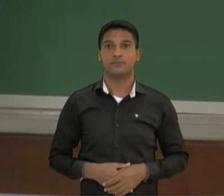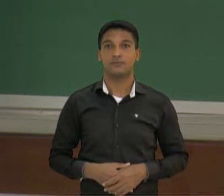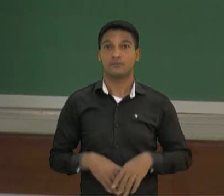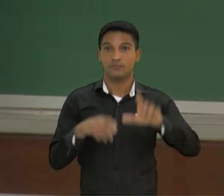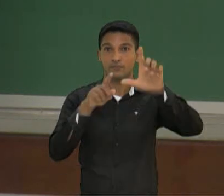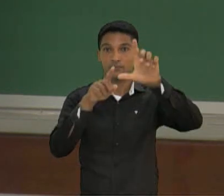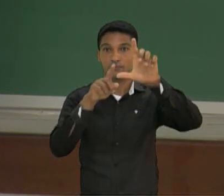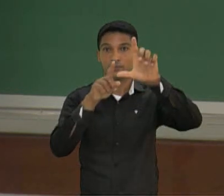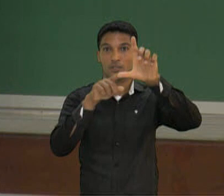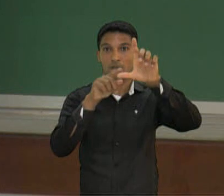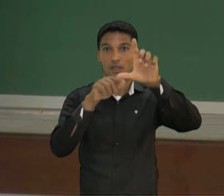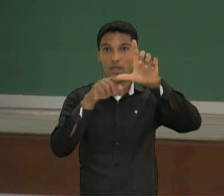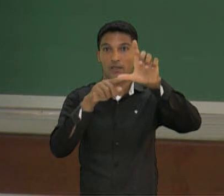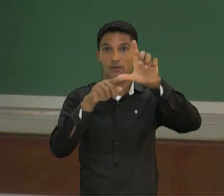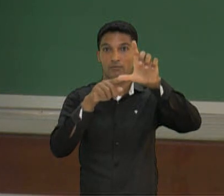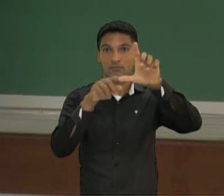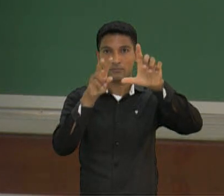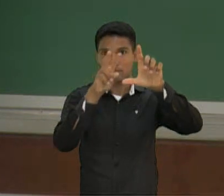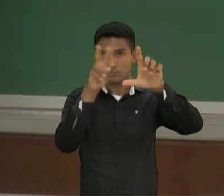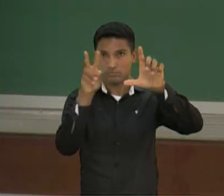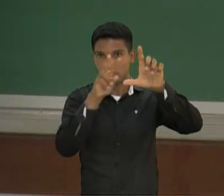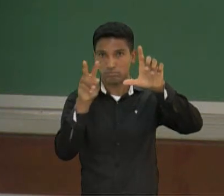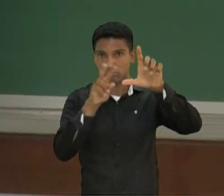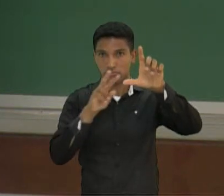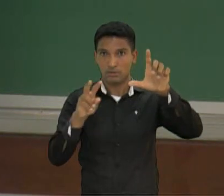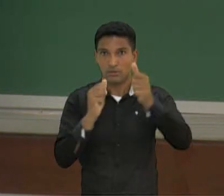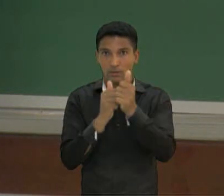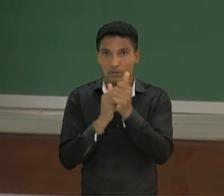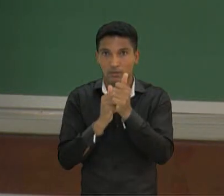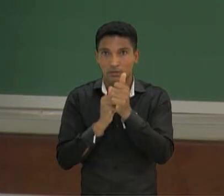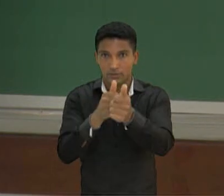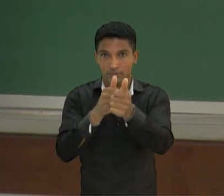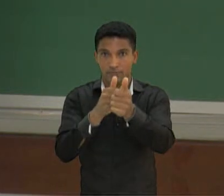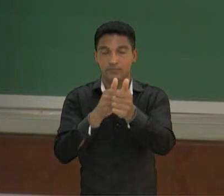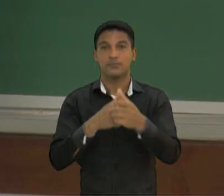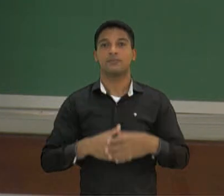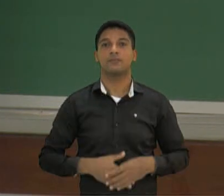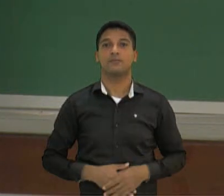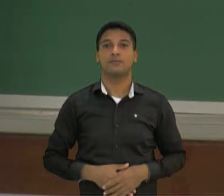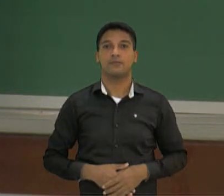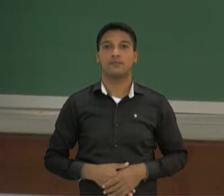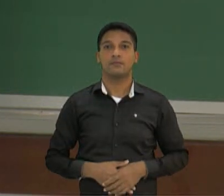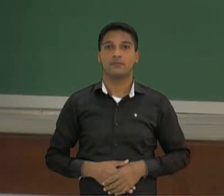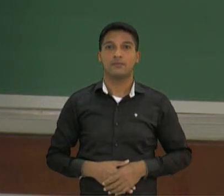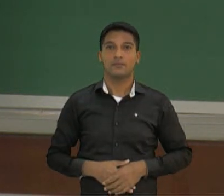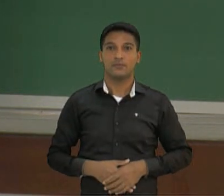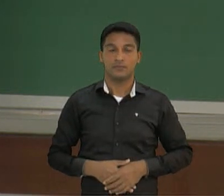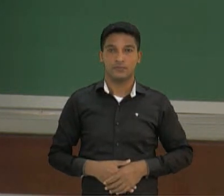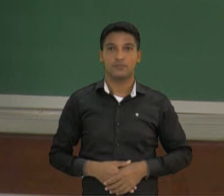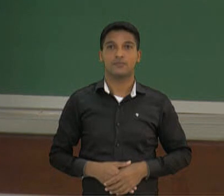eu vou estudar, baby. A classe tem sim